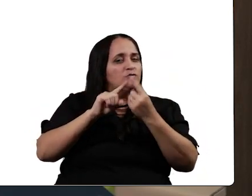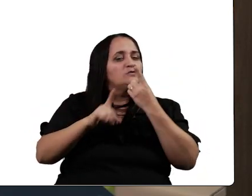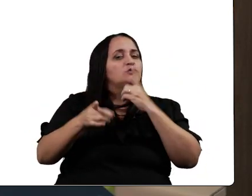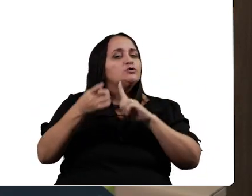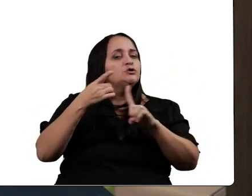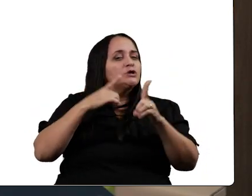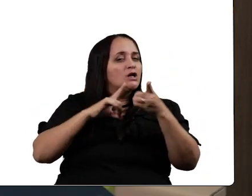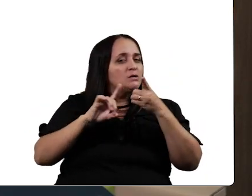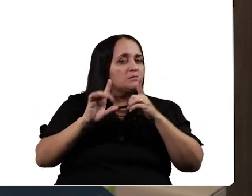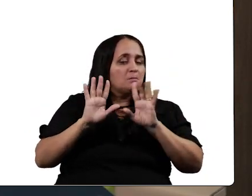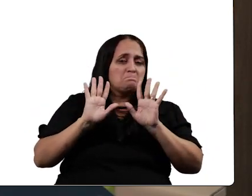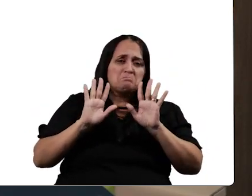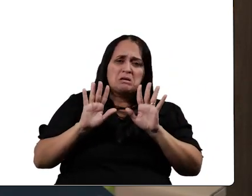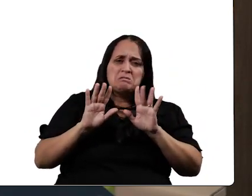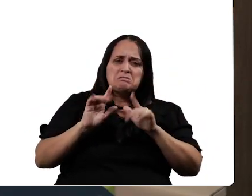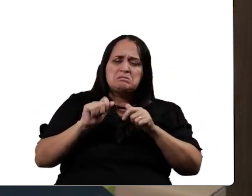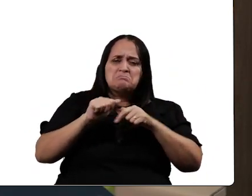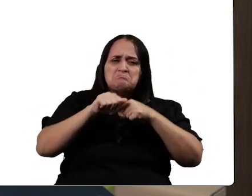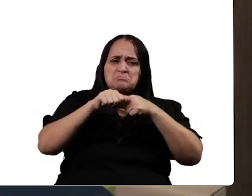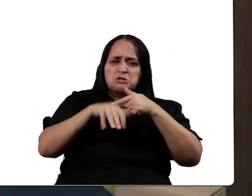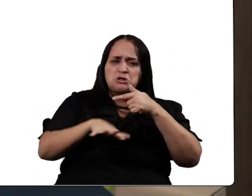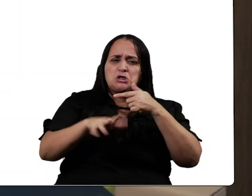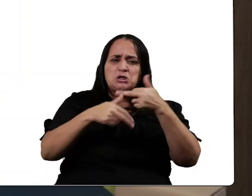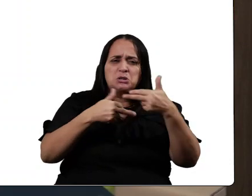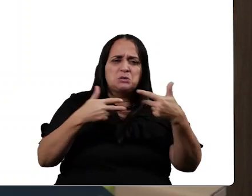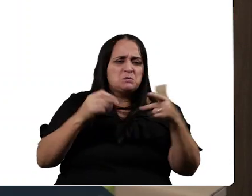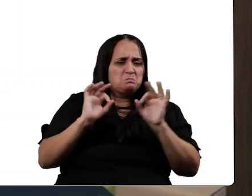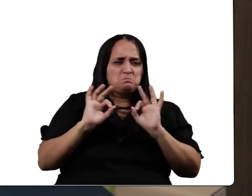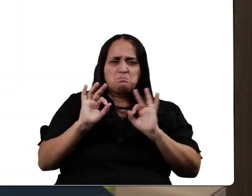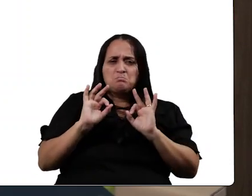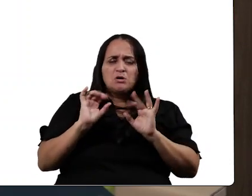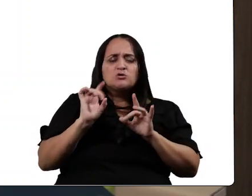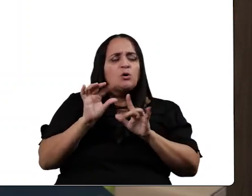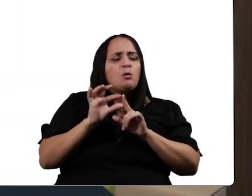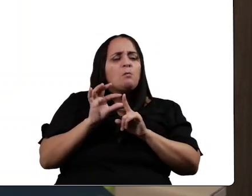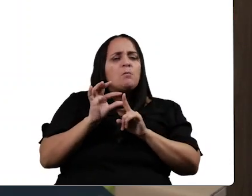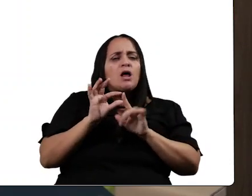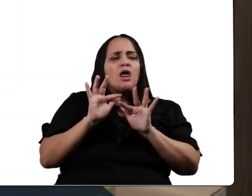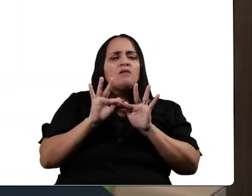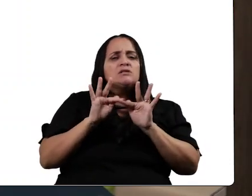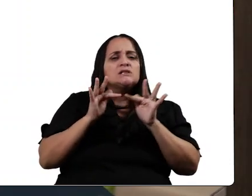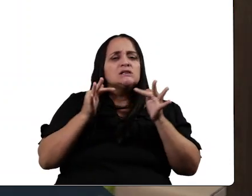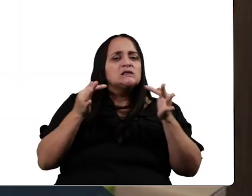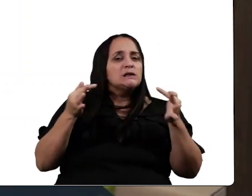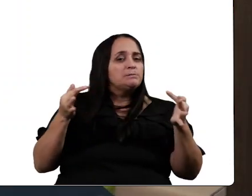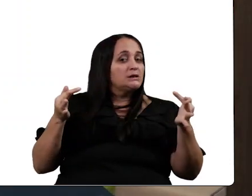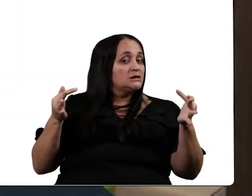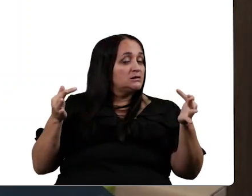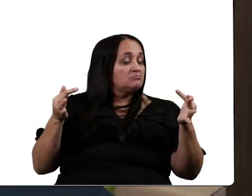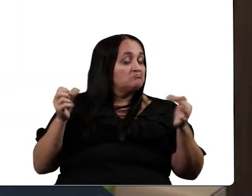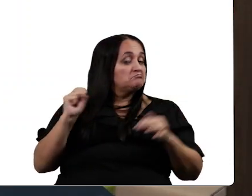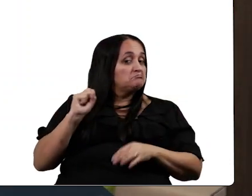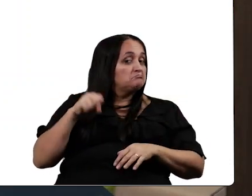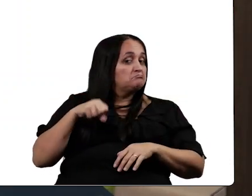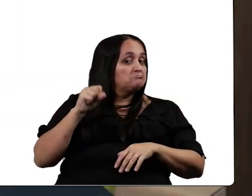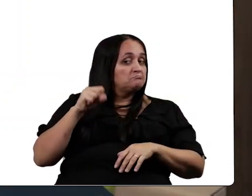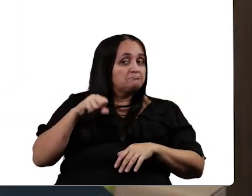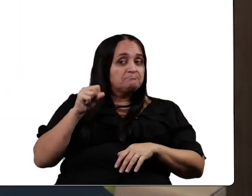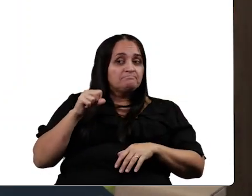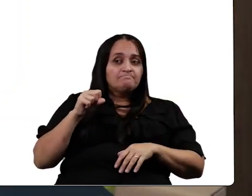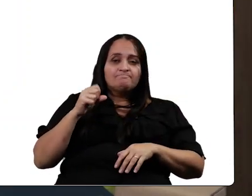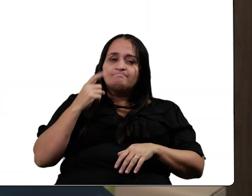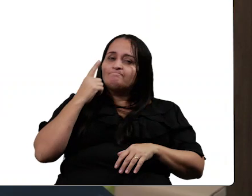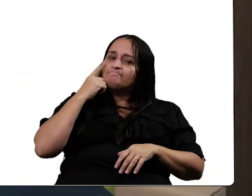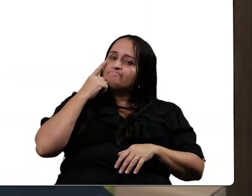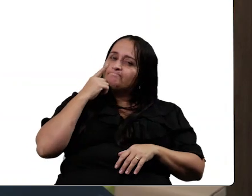de não possuir gírias, era uma linguagem coloquial, ou seja, uma linguagem que a gente usa no dia a dia. Sim. Então a